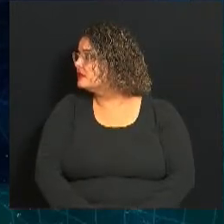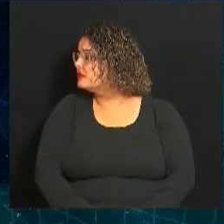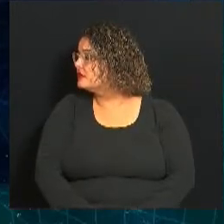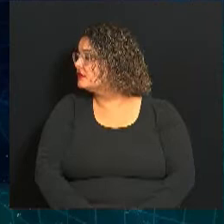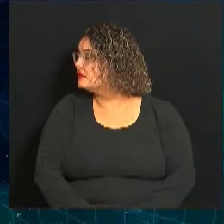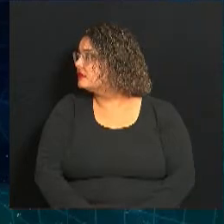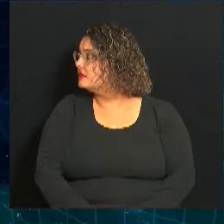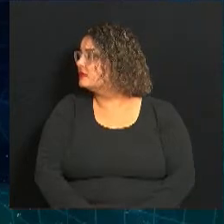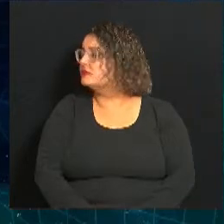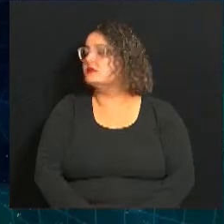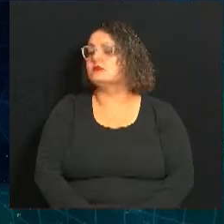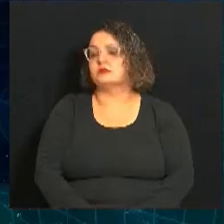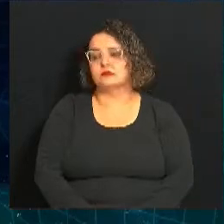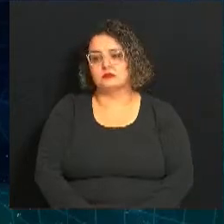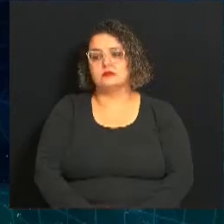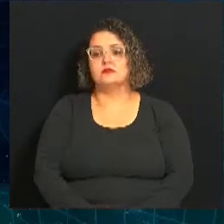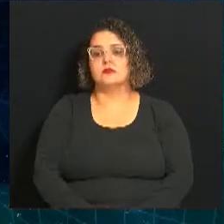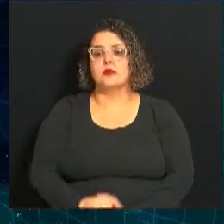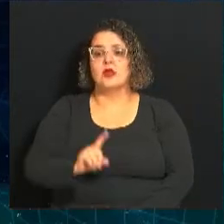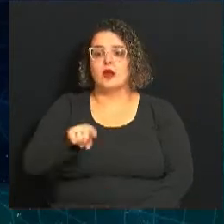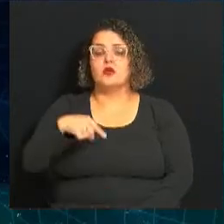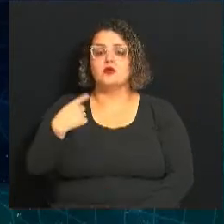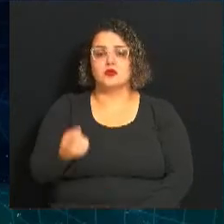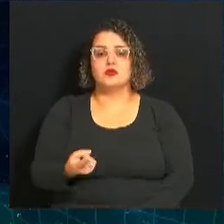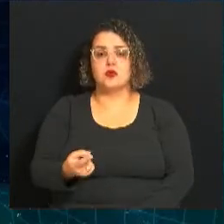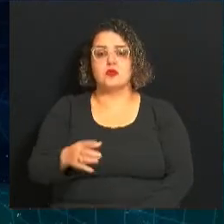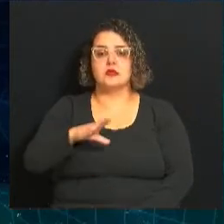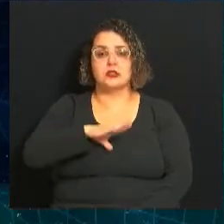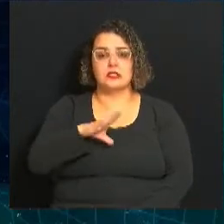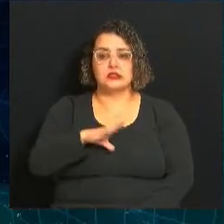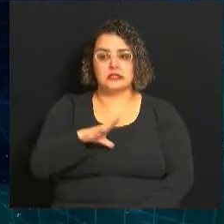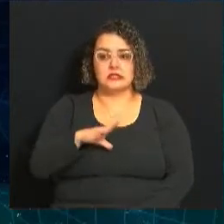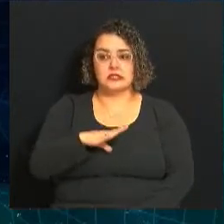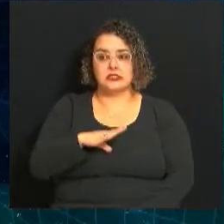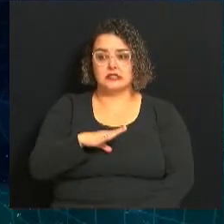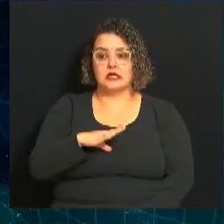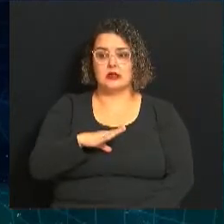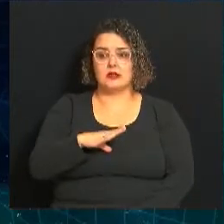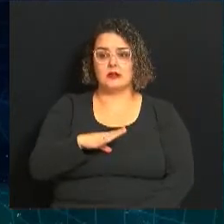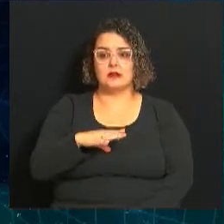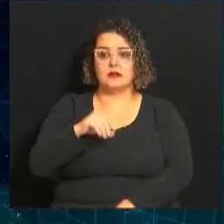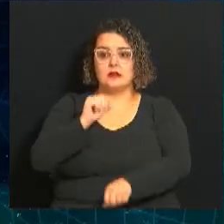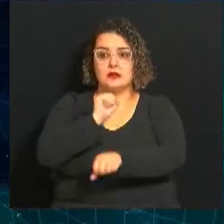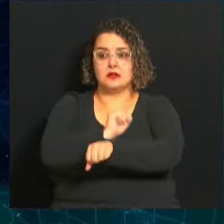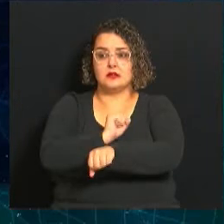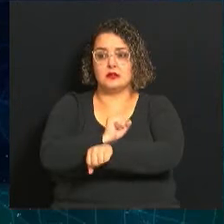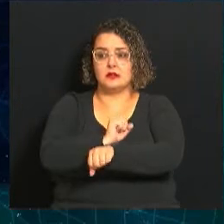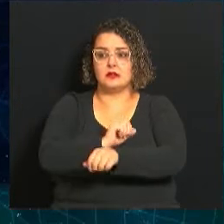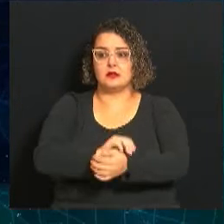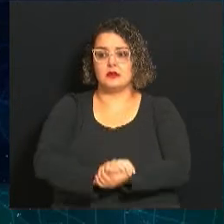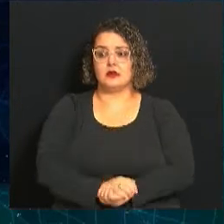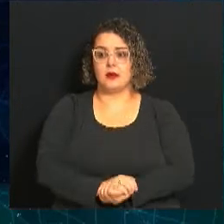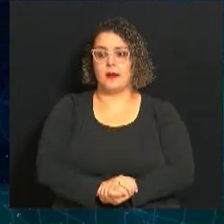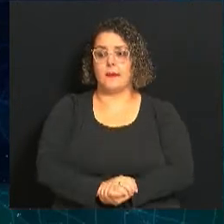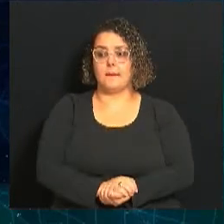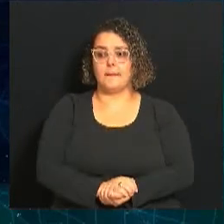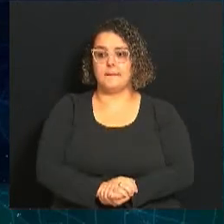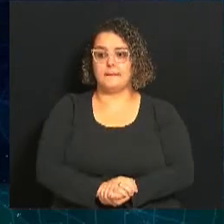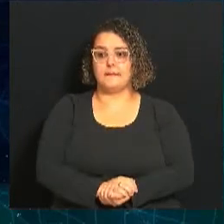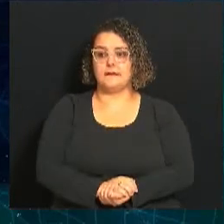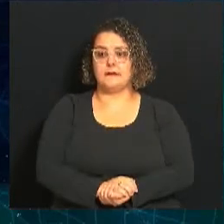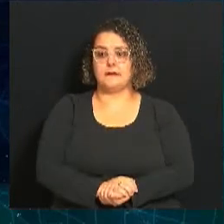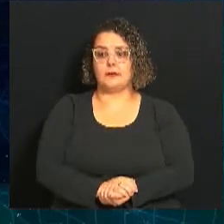336, depois aparecem os municípios de, a gente aguarda aqui, olha, nós temos aqui